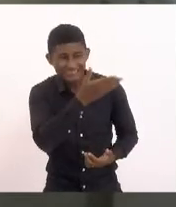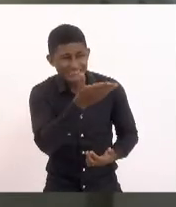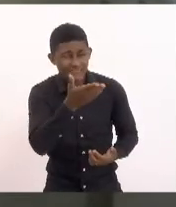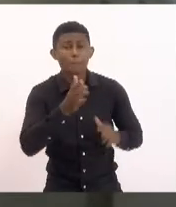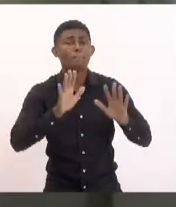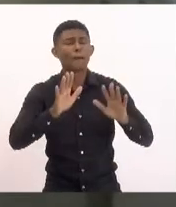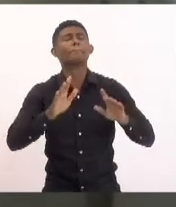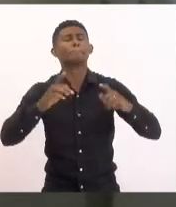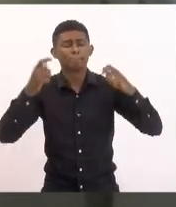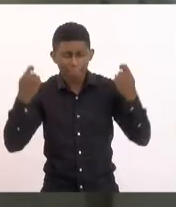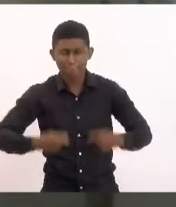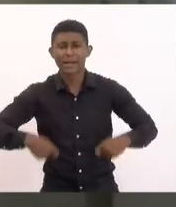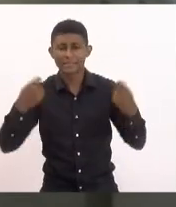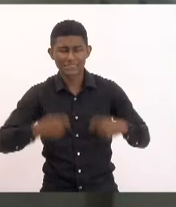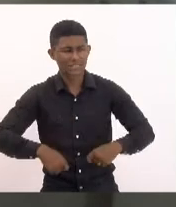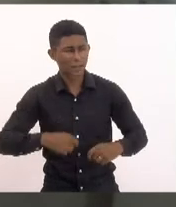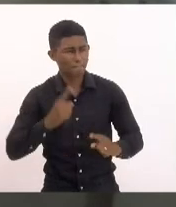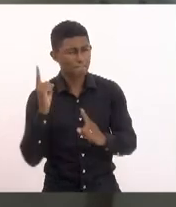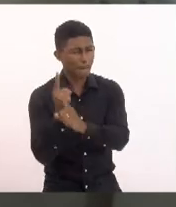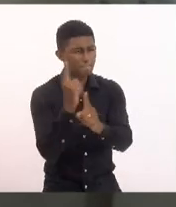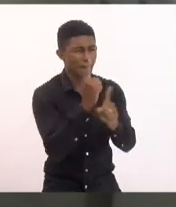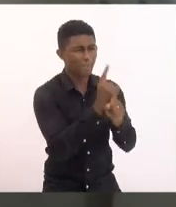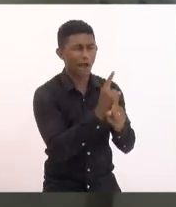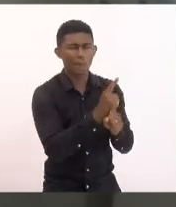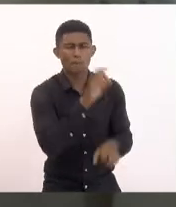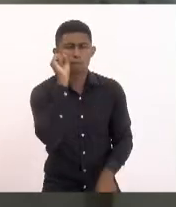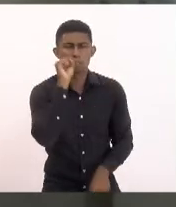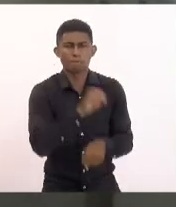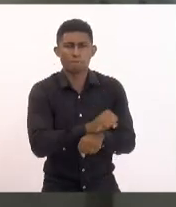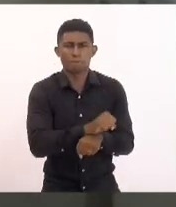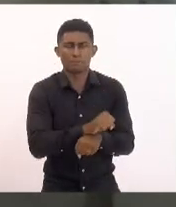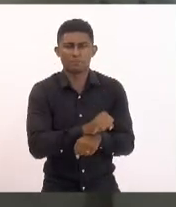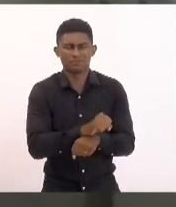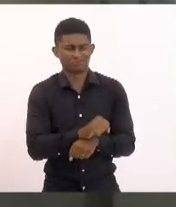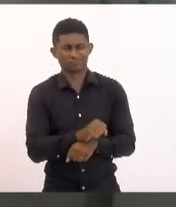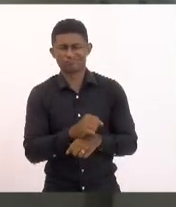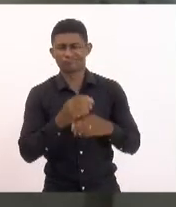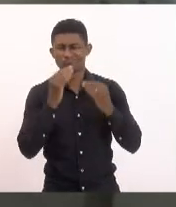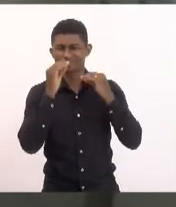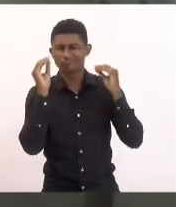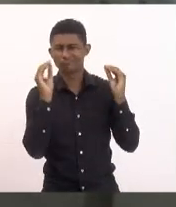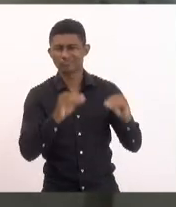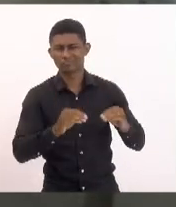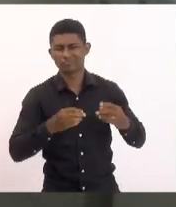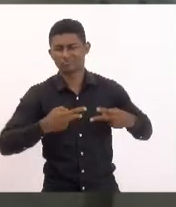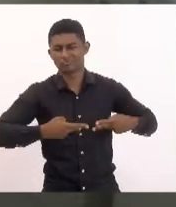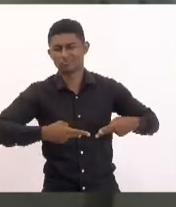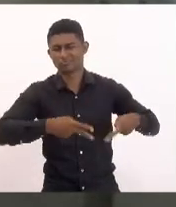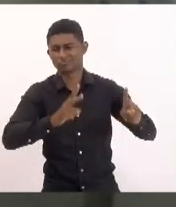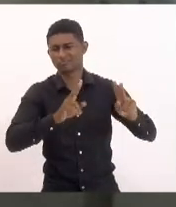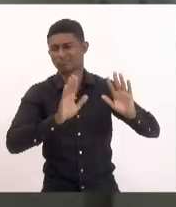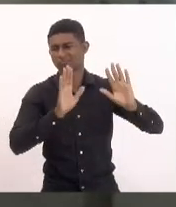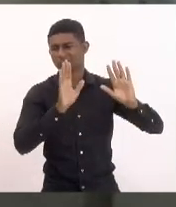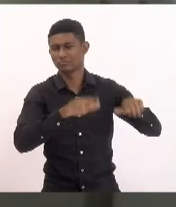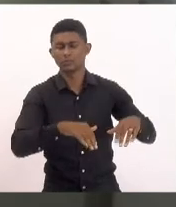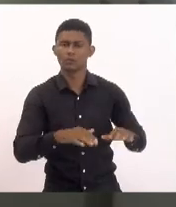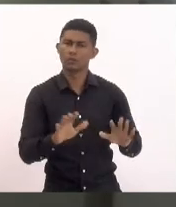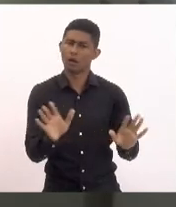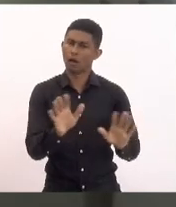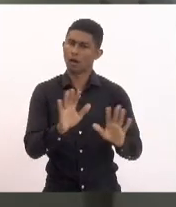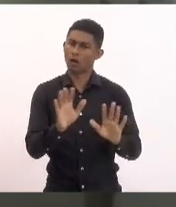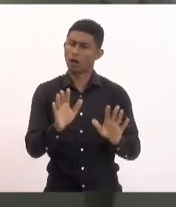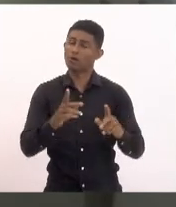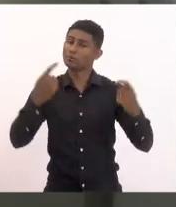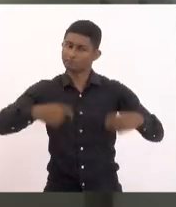contida e não ficar correndo somente atrás do leite já